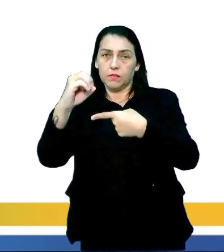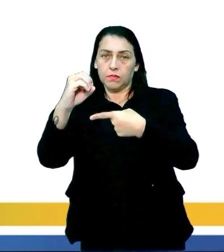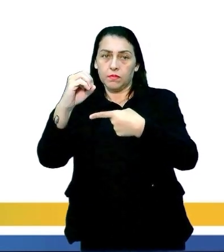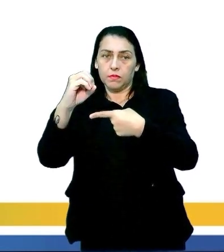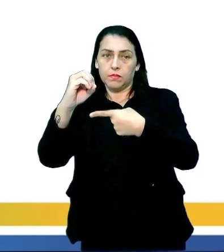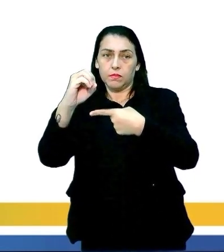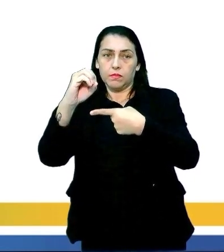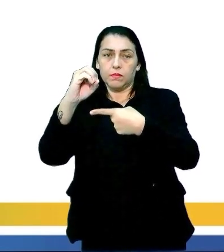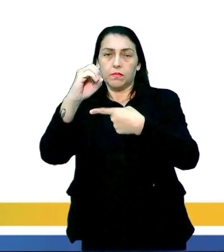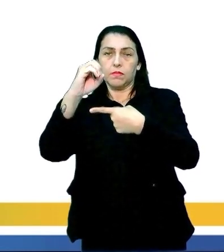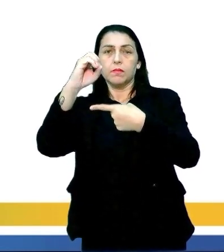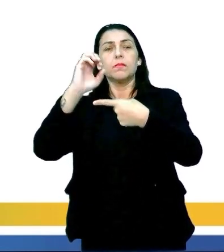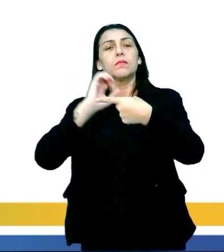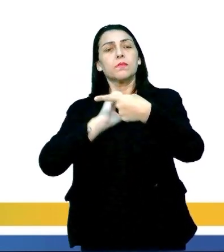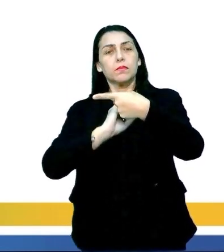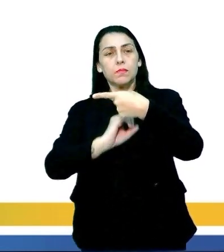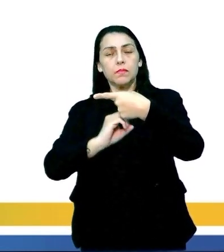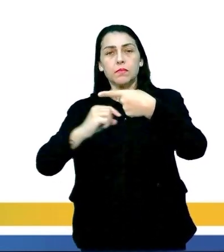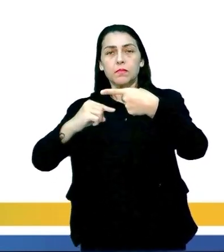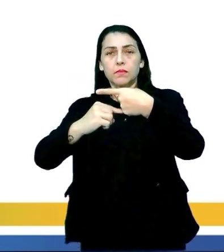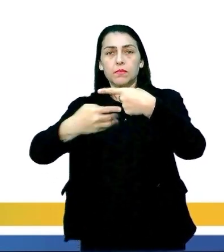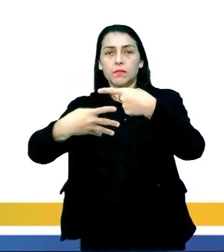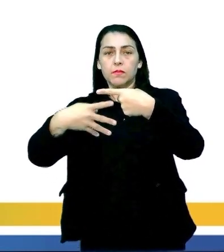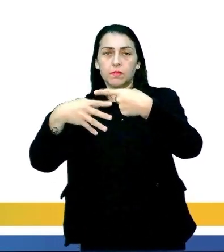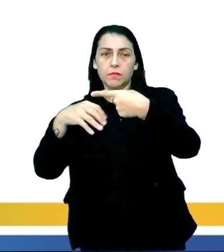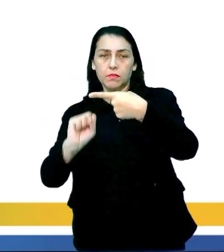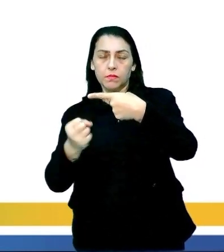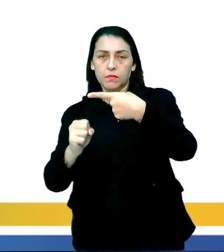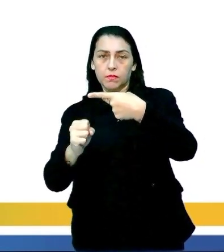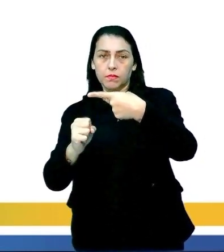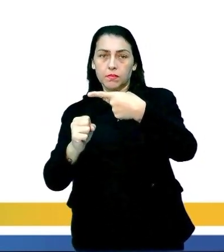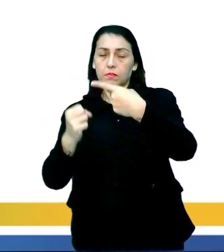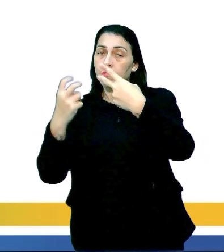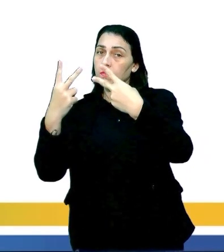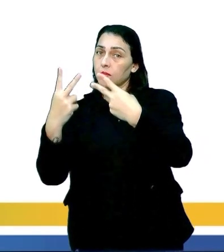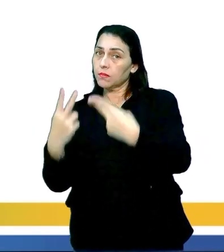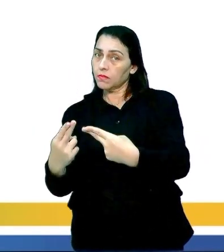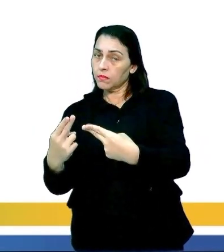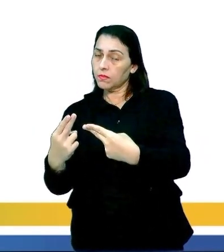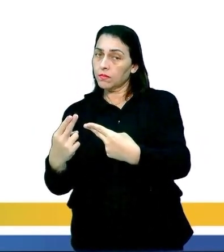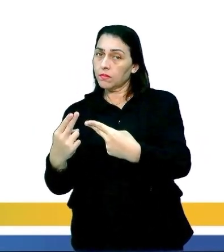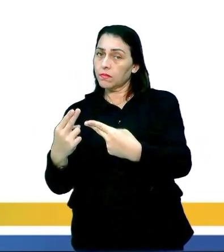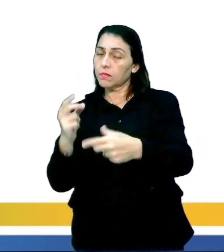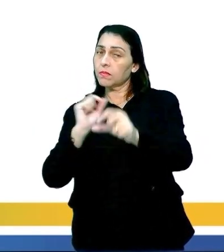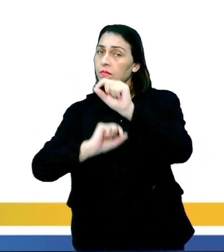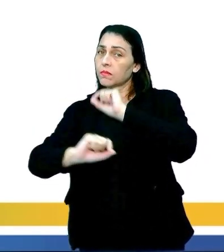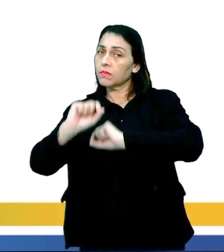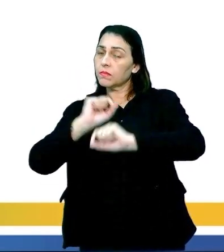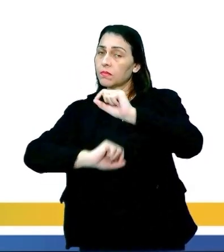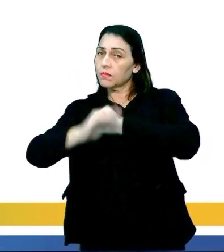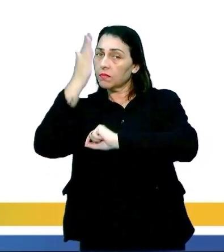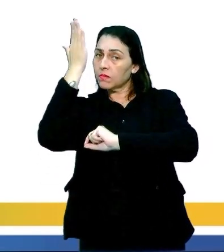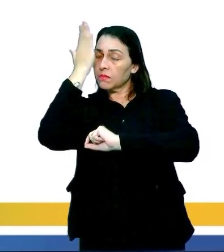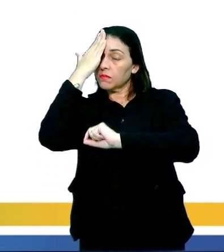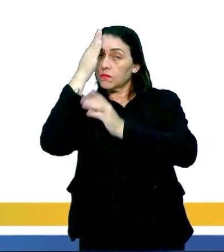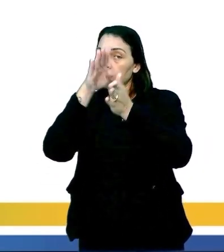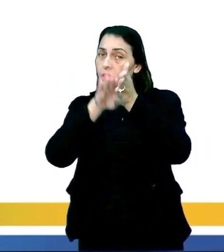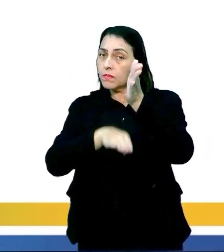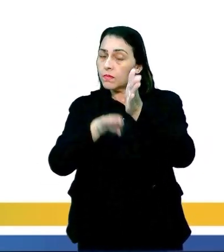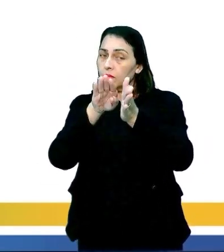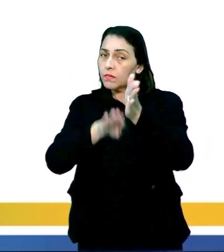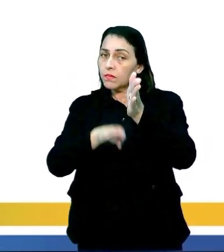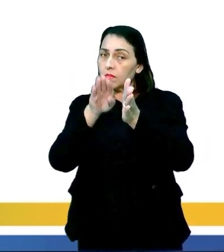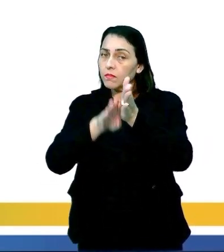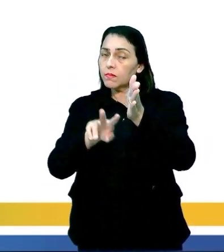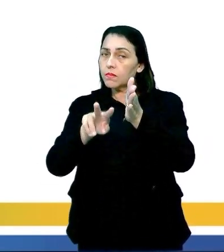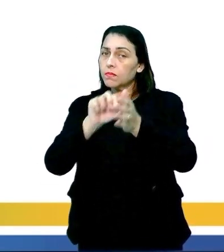menos 0 sobre 0 menos 48. Ou seja, você sabe que na subtração não